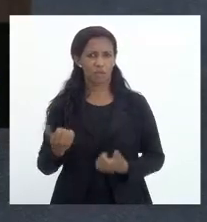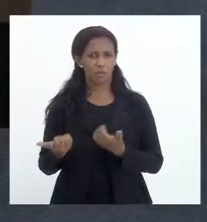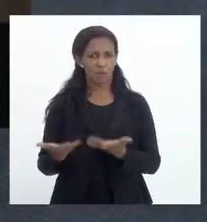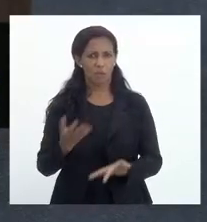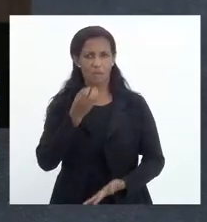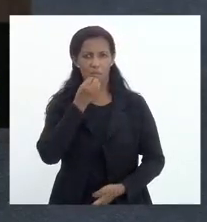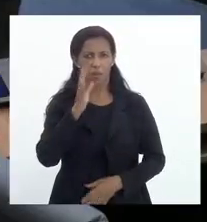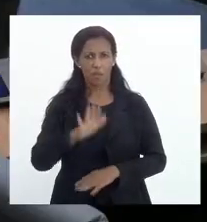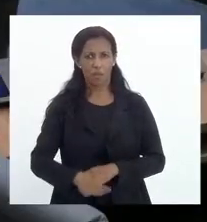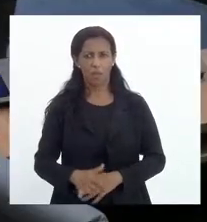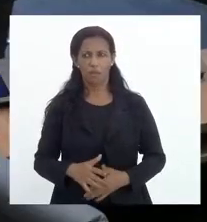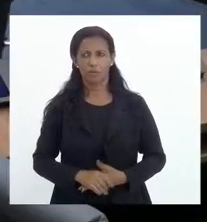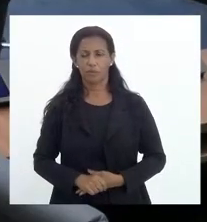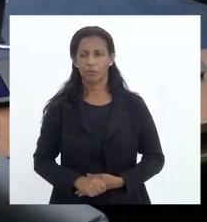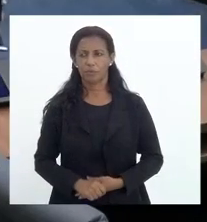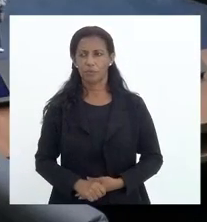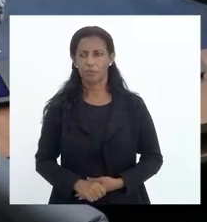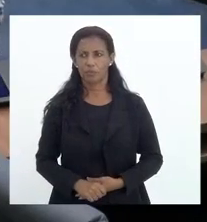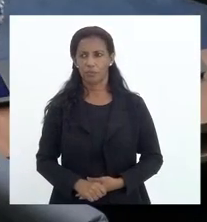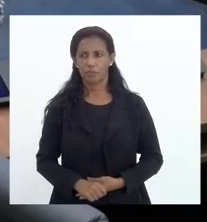uma boa tarde. Obrigado, Gutenberg.